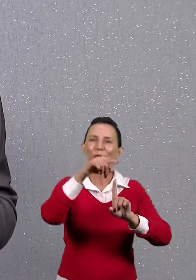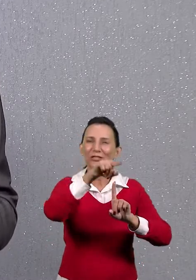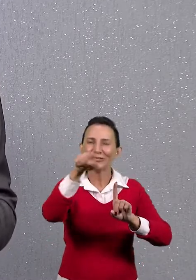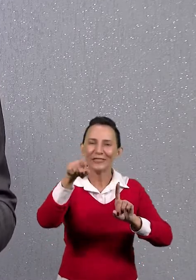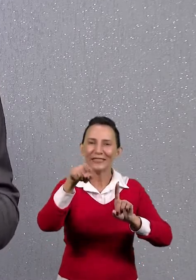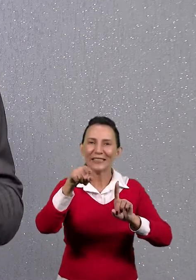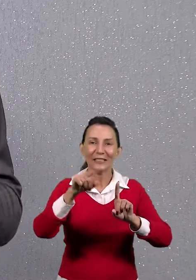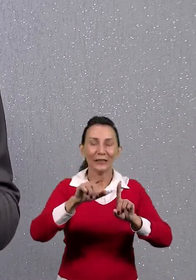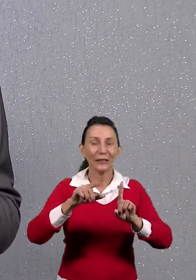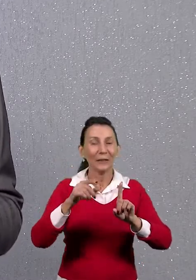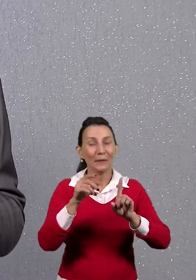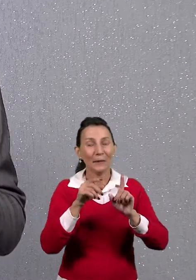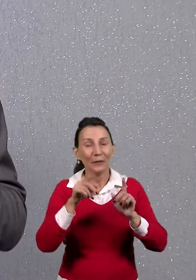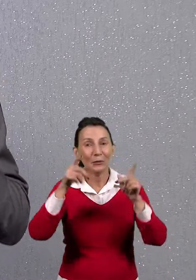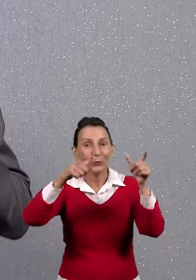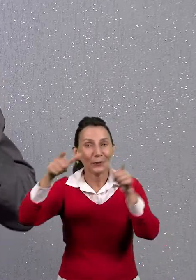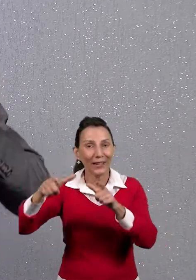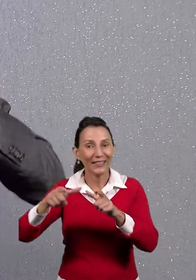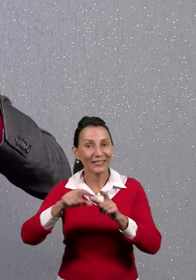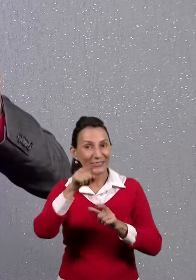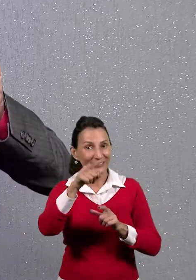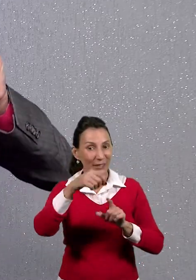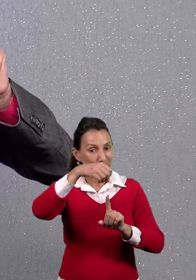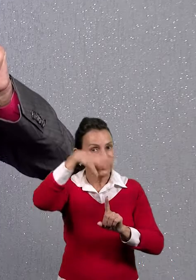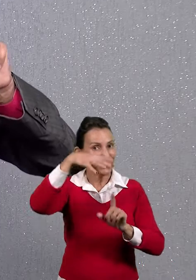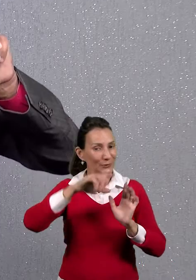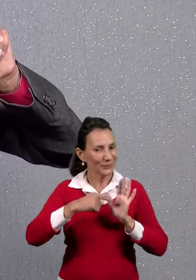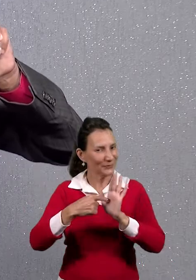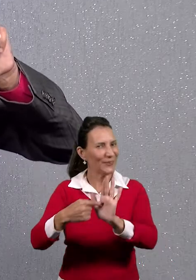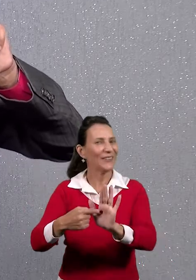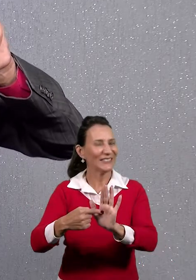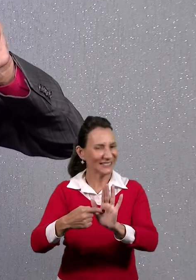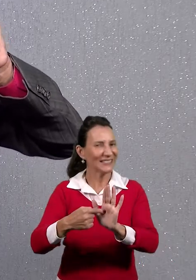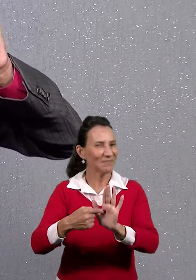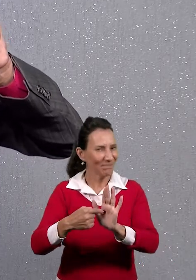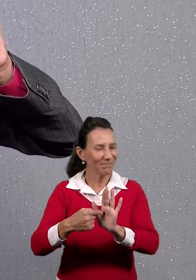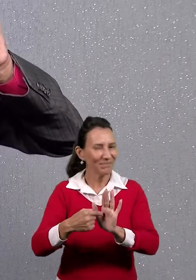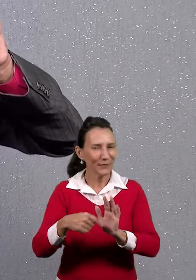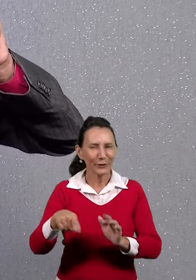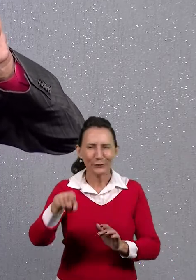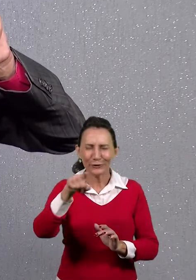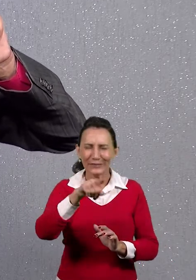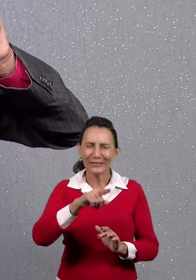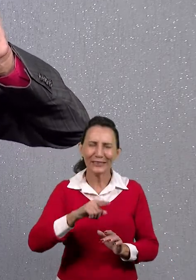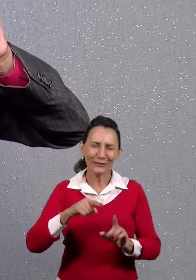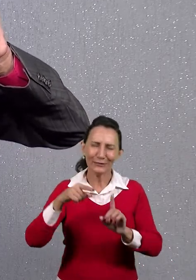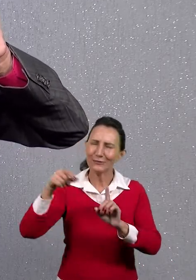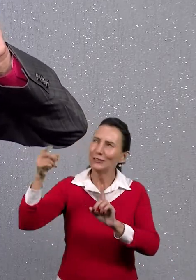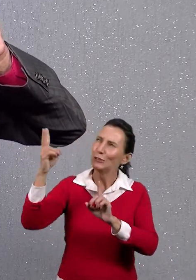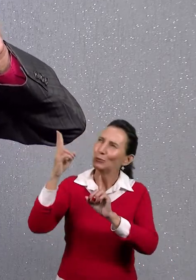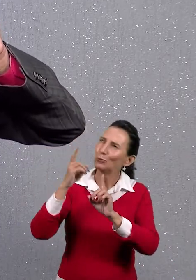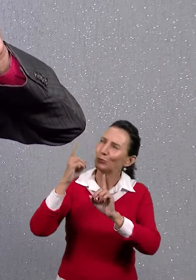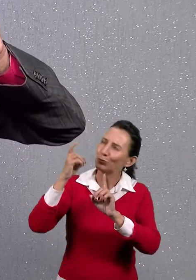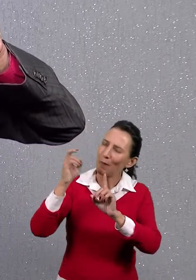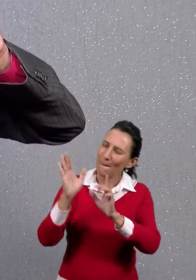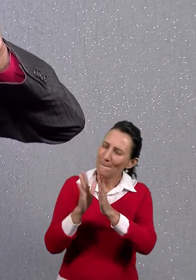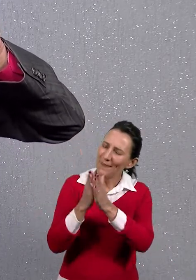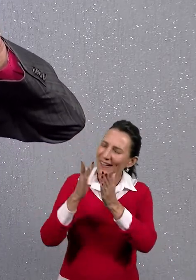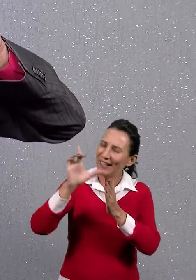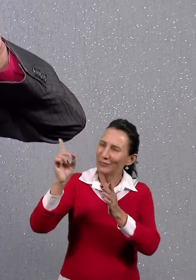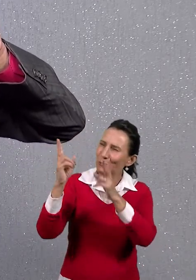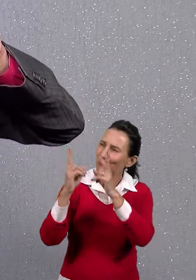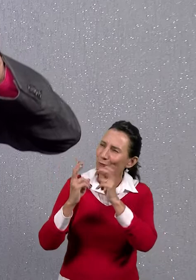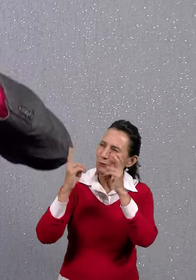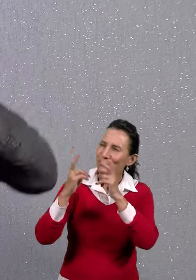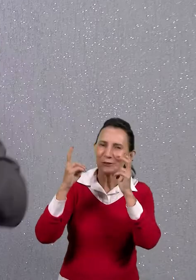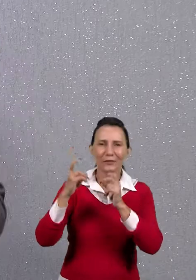vou te falar o seguinte: agora você está entendendo o que eu estou falando e você vai sendo cheio da palavra de Deus. O